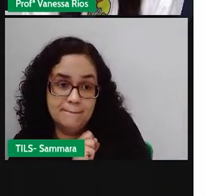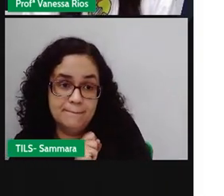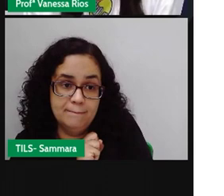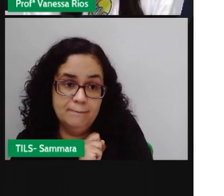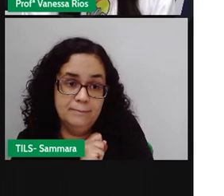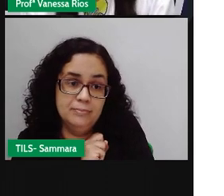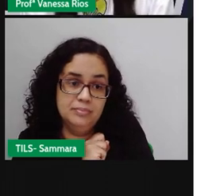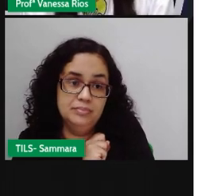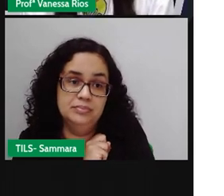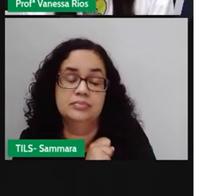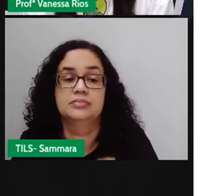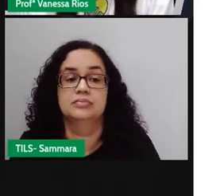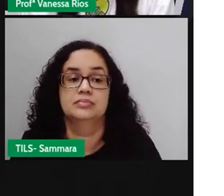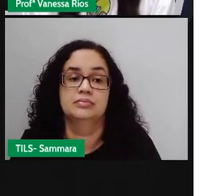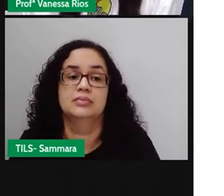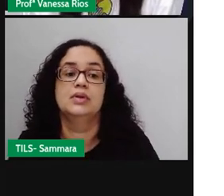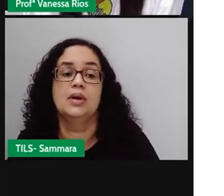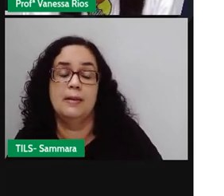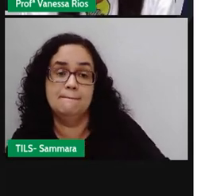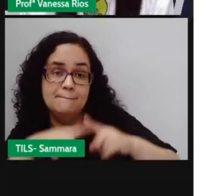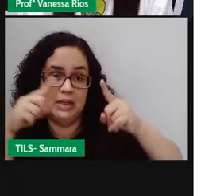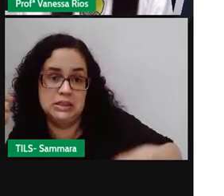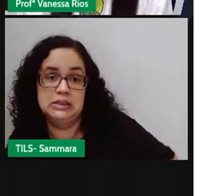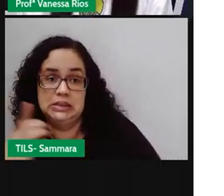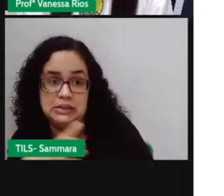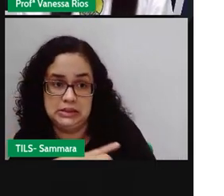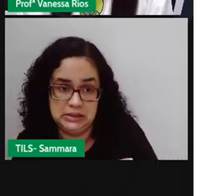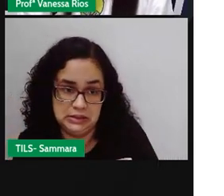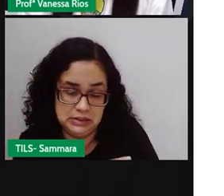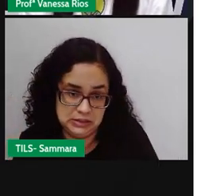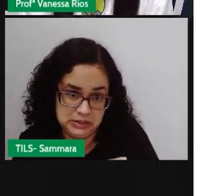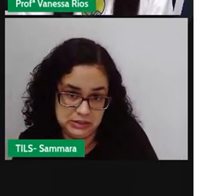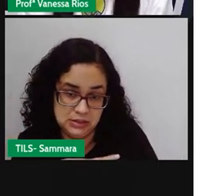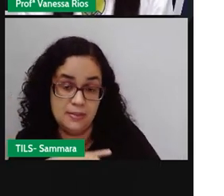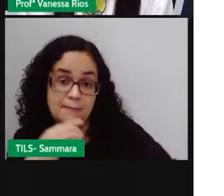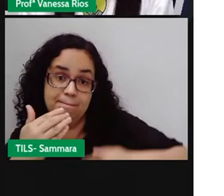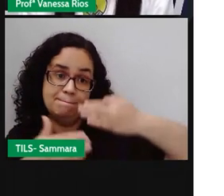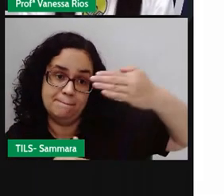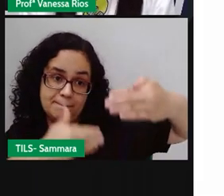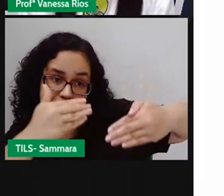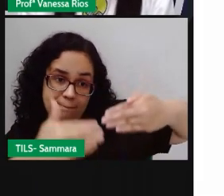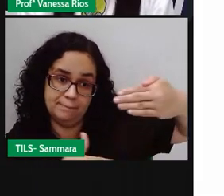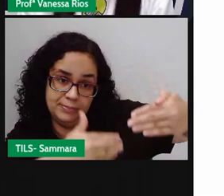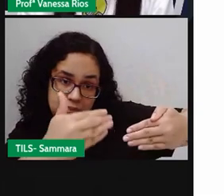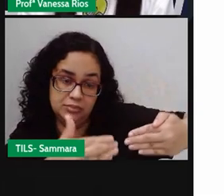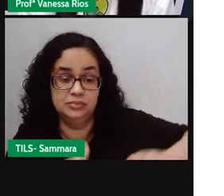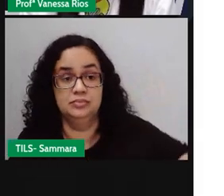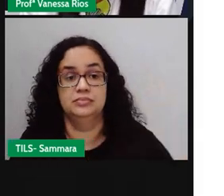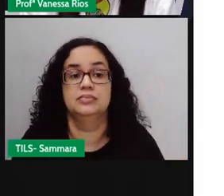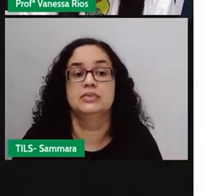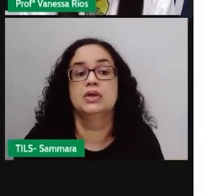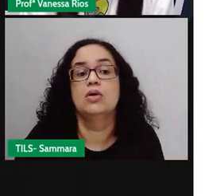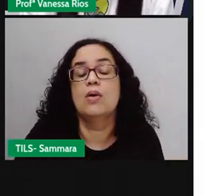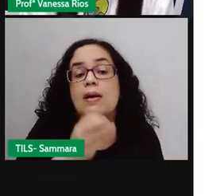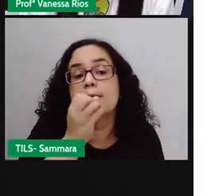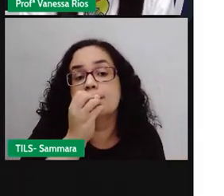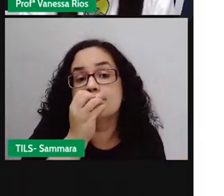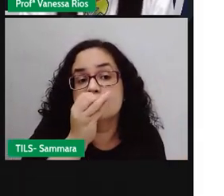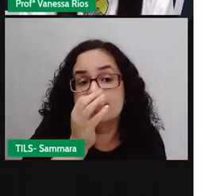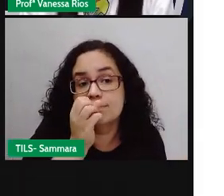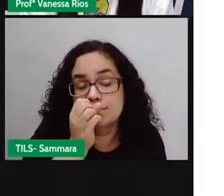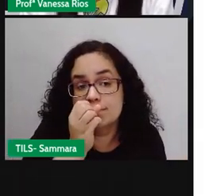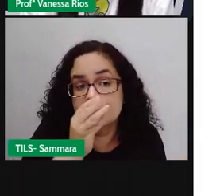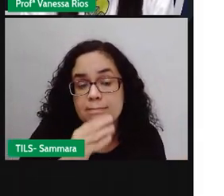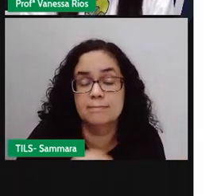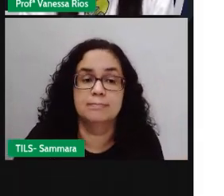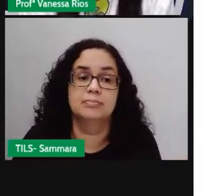palpável, aquilo que não é concreto, mas que existe e que são passados também, deixados como bens, como